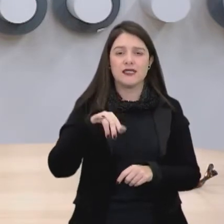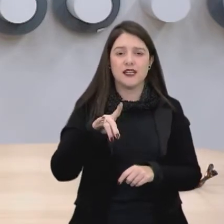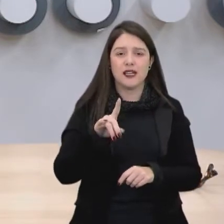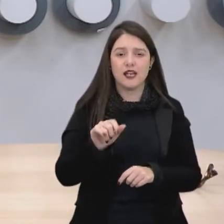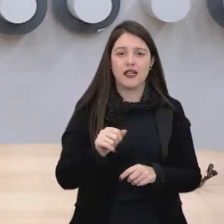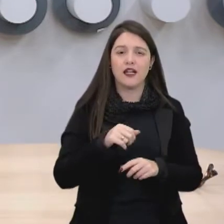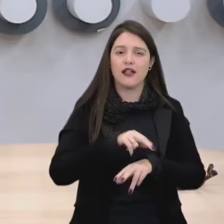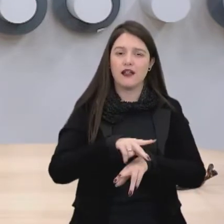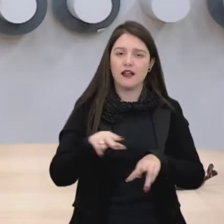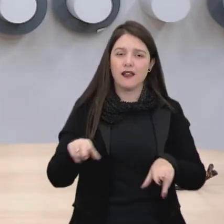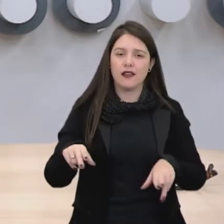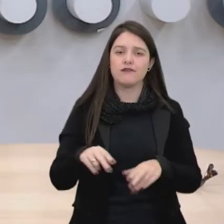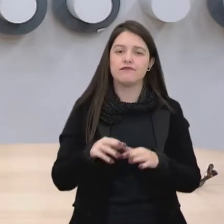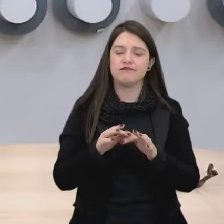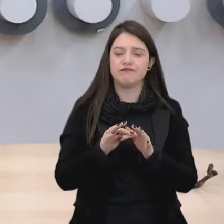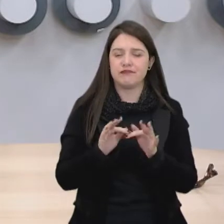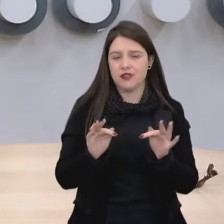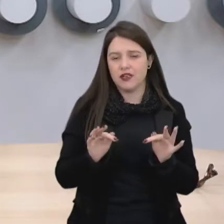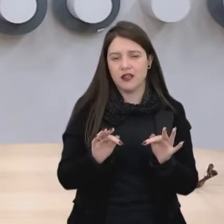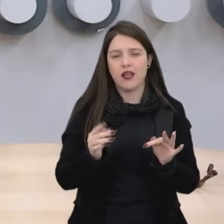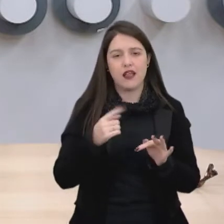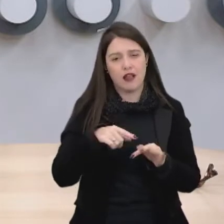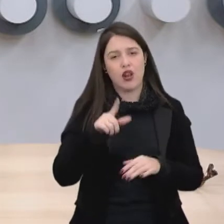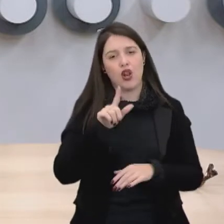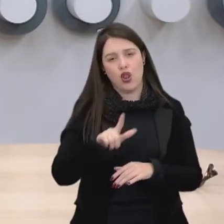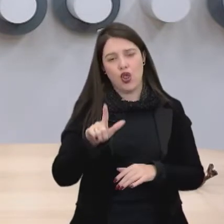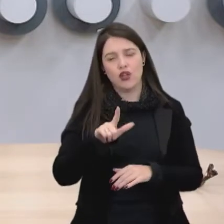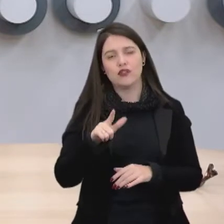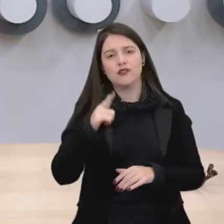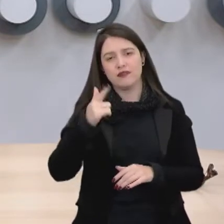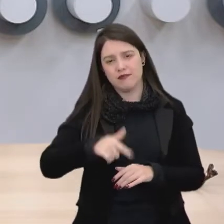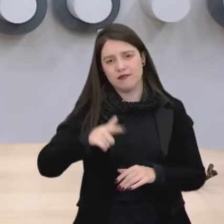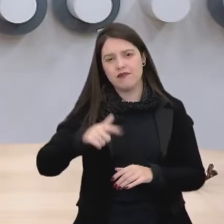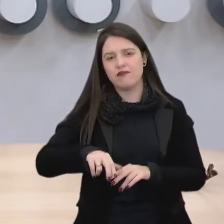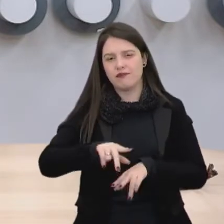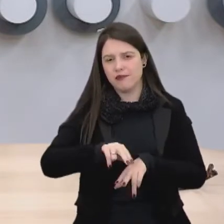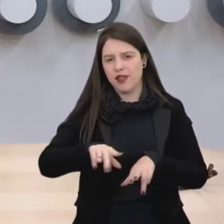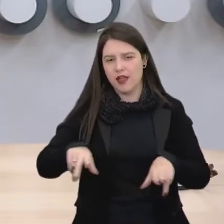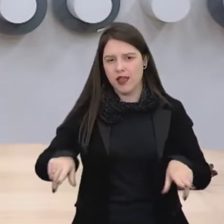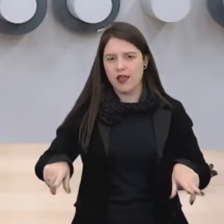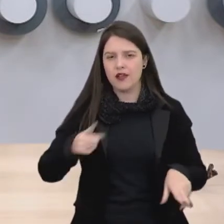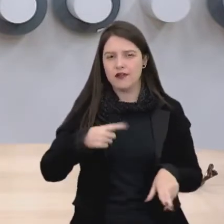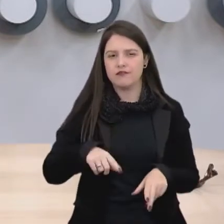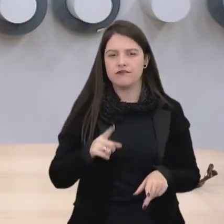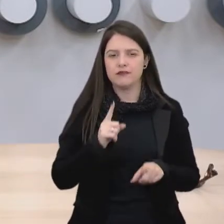alguma maneira aumentasse. É lógico que tem vários problemas engajados aí, né,